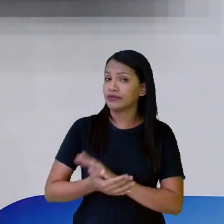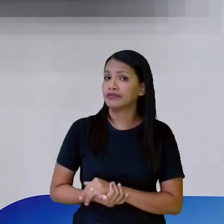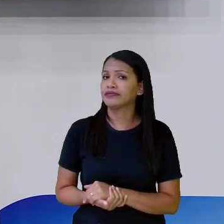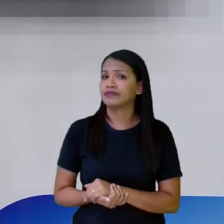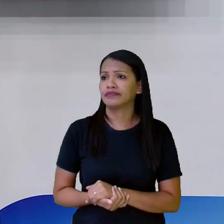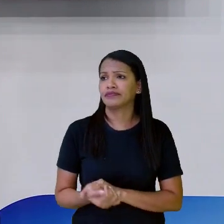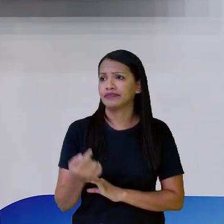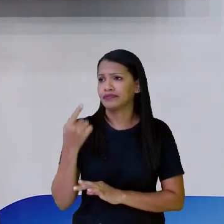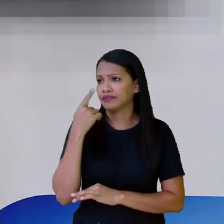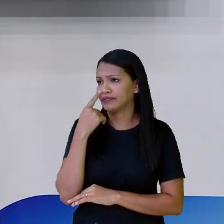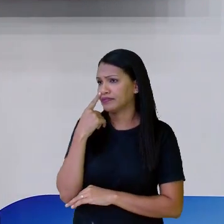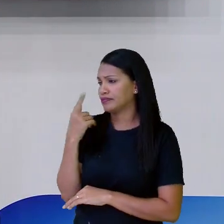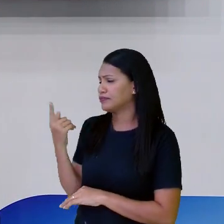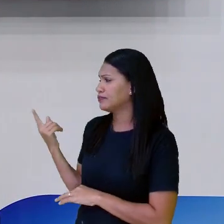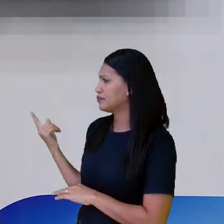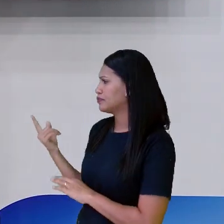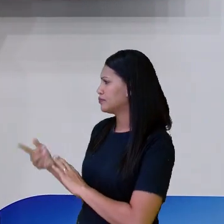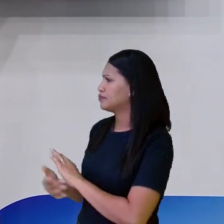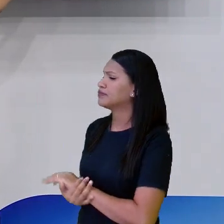ó,